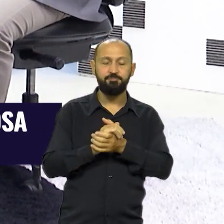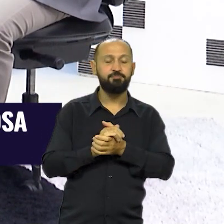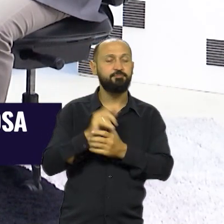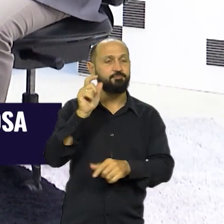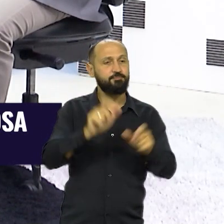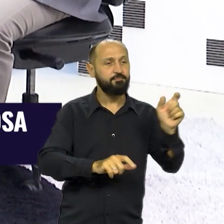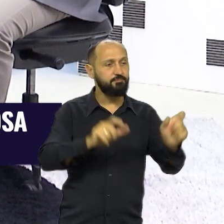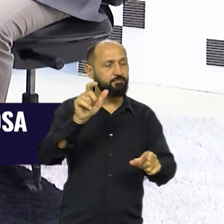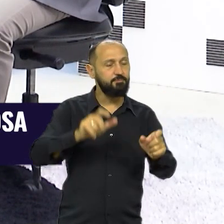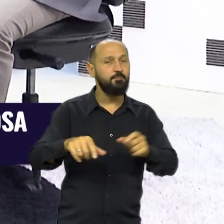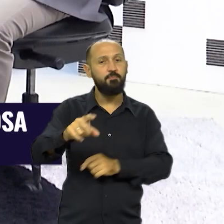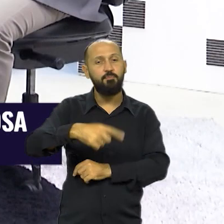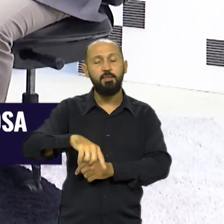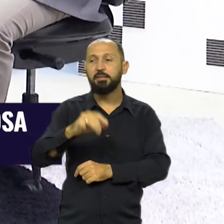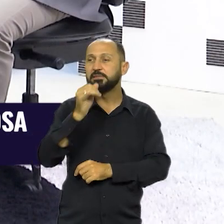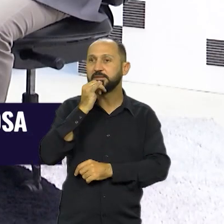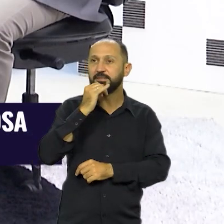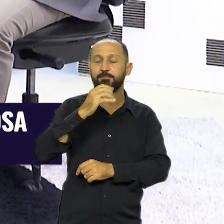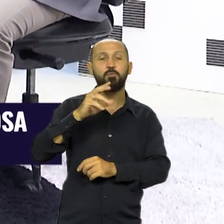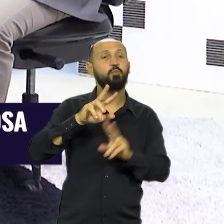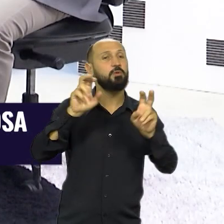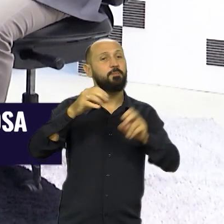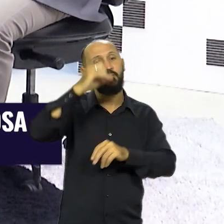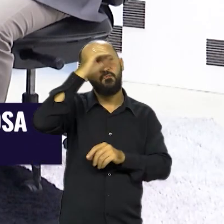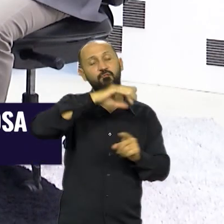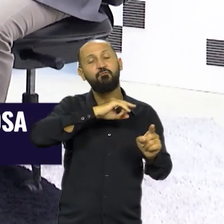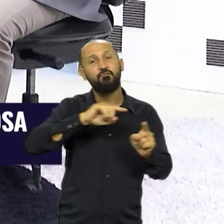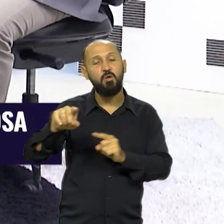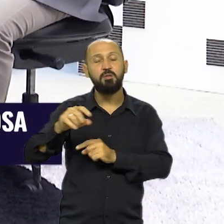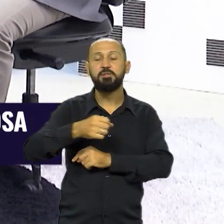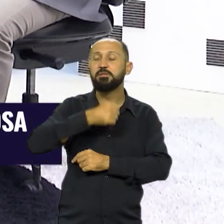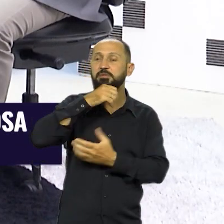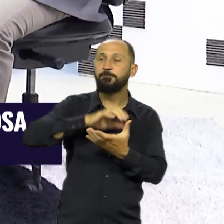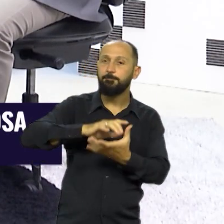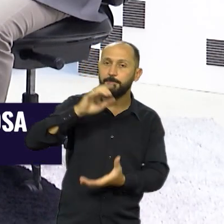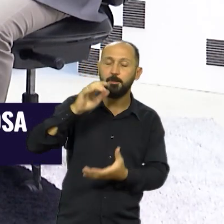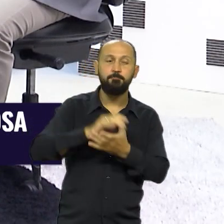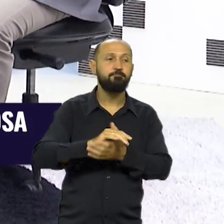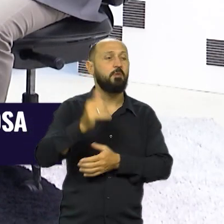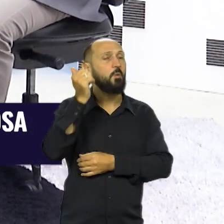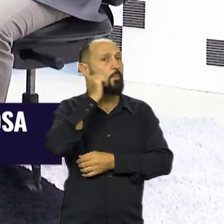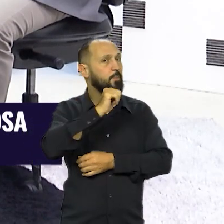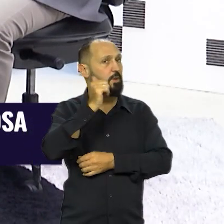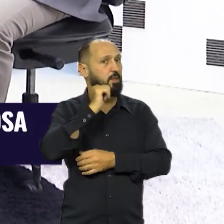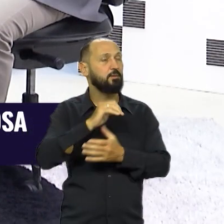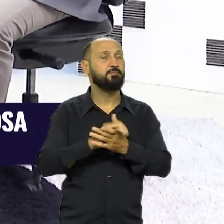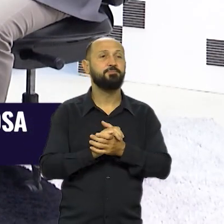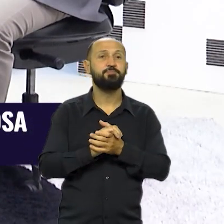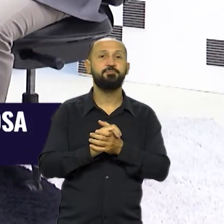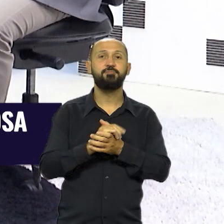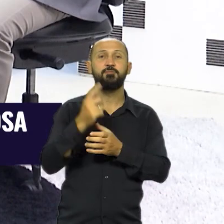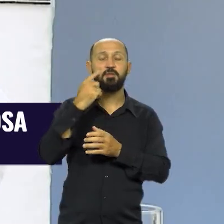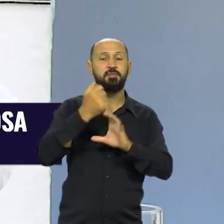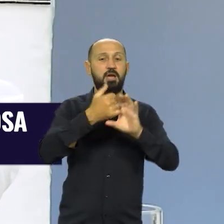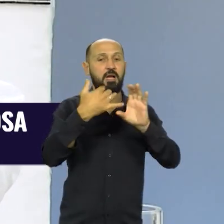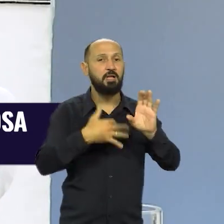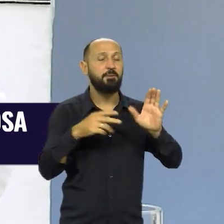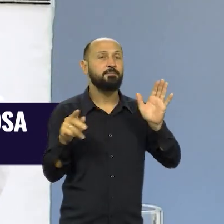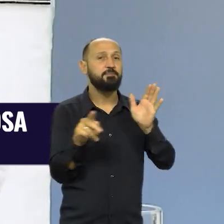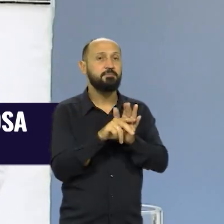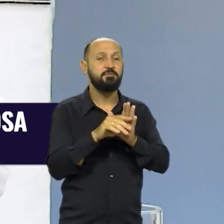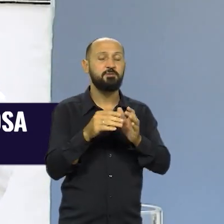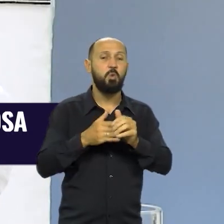dados, as pessoas colocam, por exemplo, violência, o idoso, uma idosa mulher vai